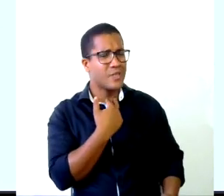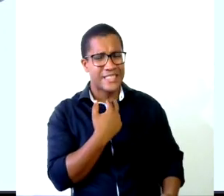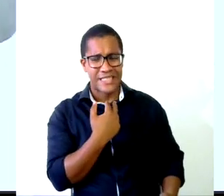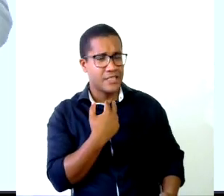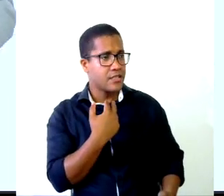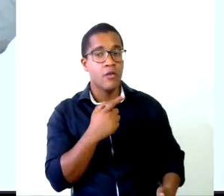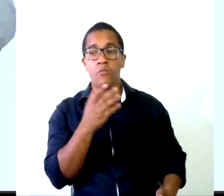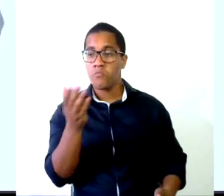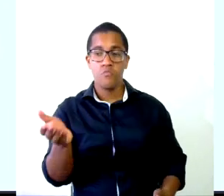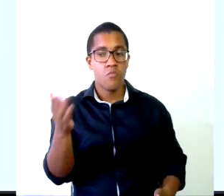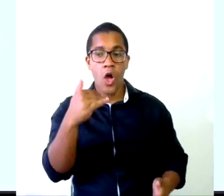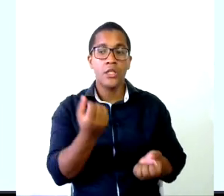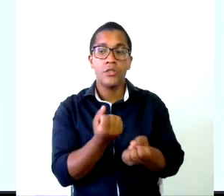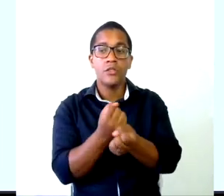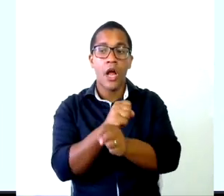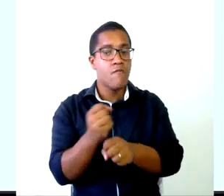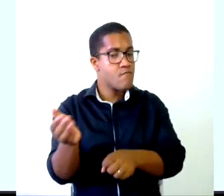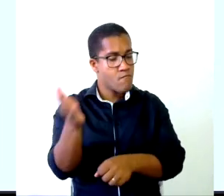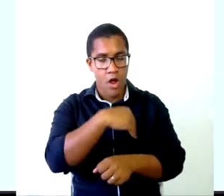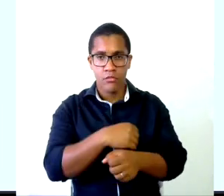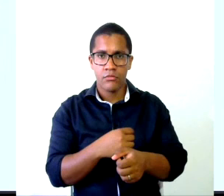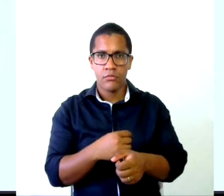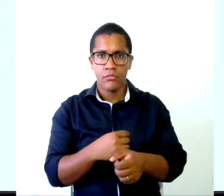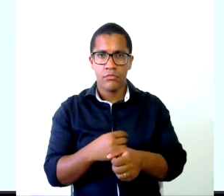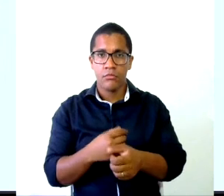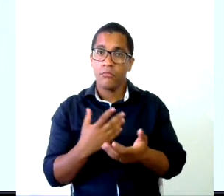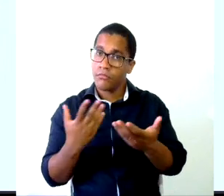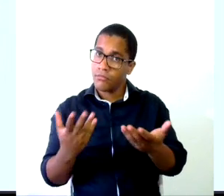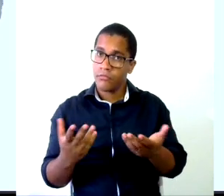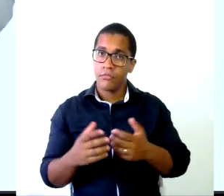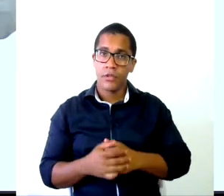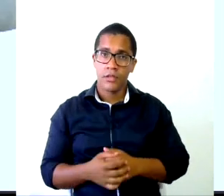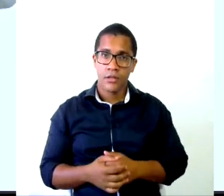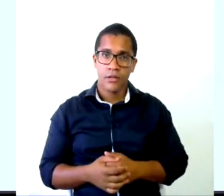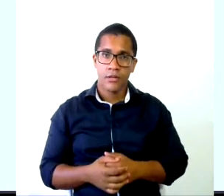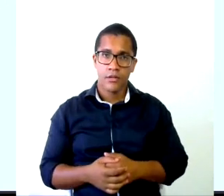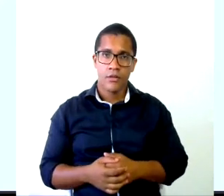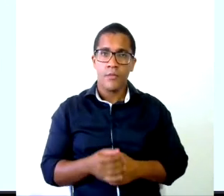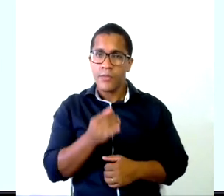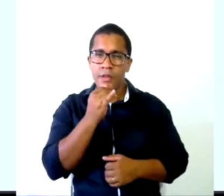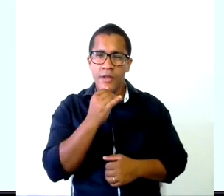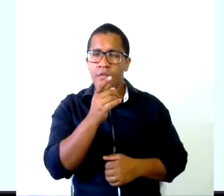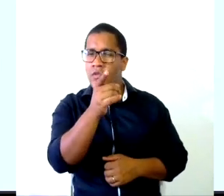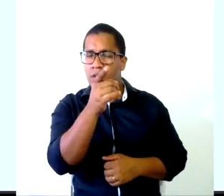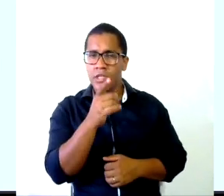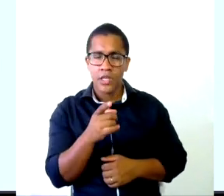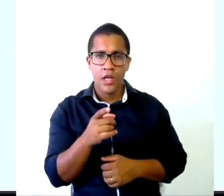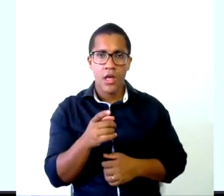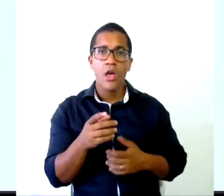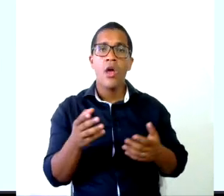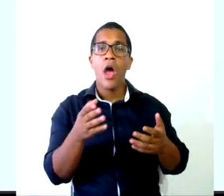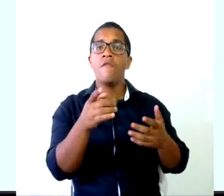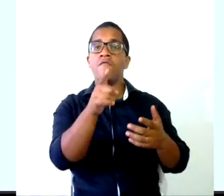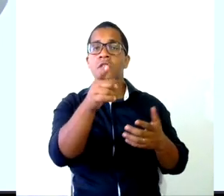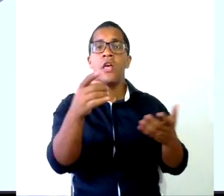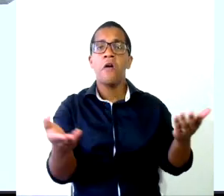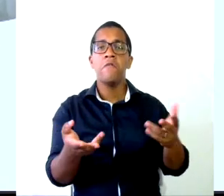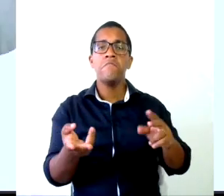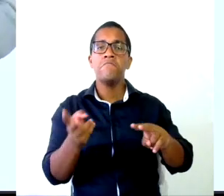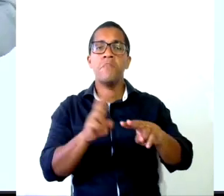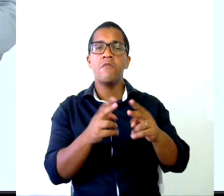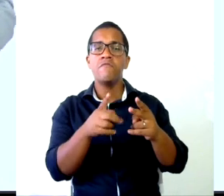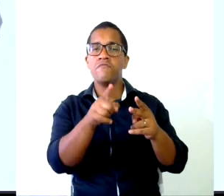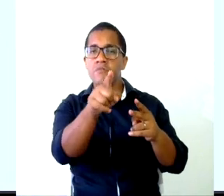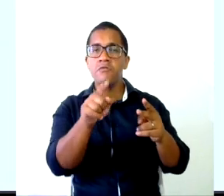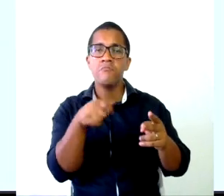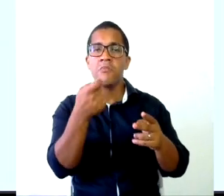meu escravo, porque eu venci seu povo e você agora vai ser aprisionado. Você